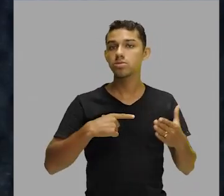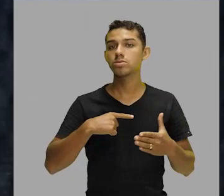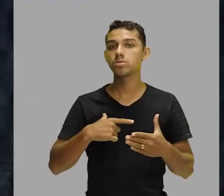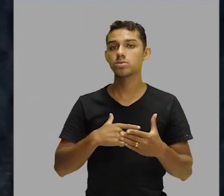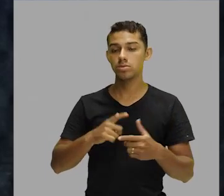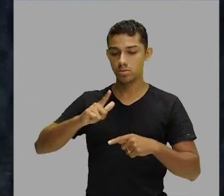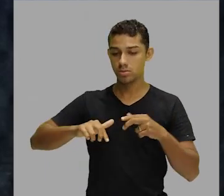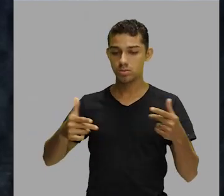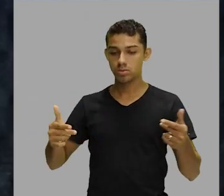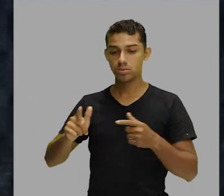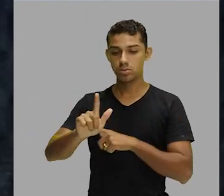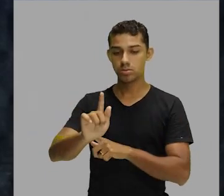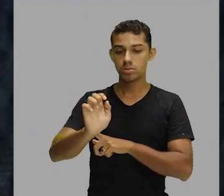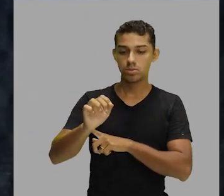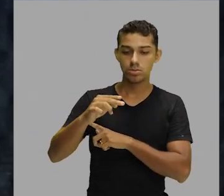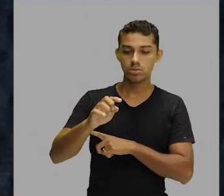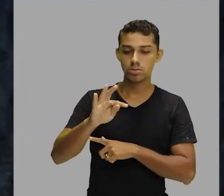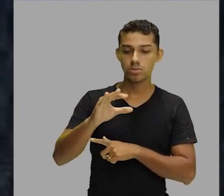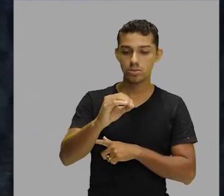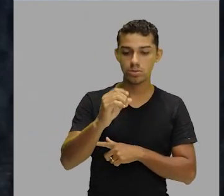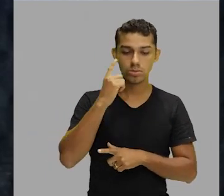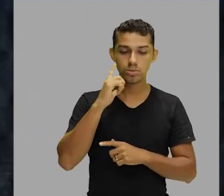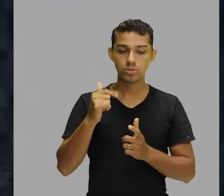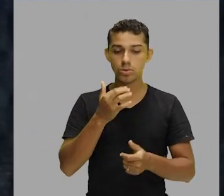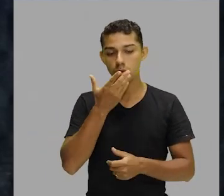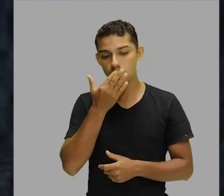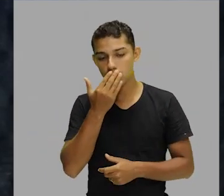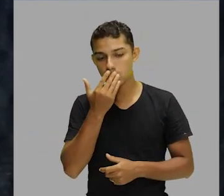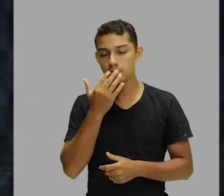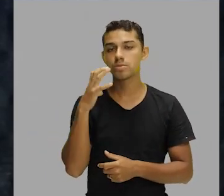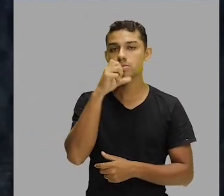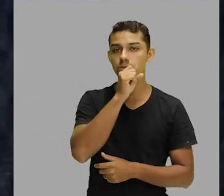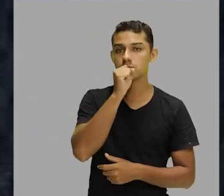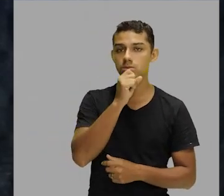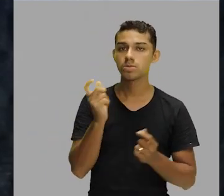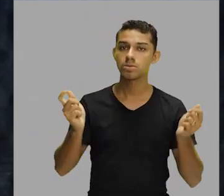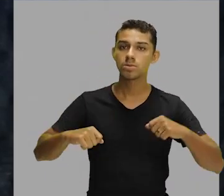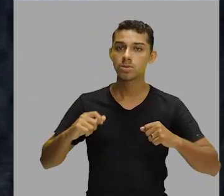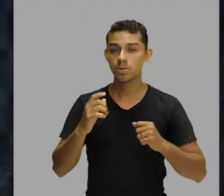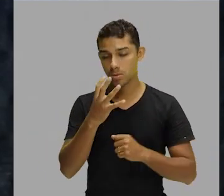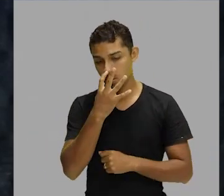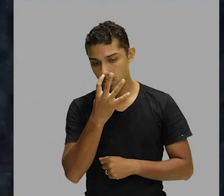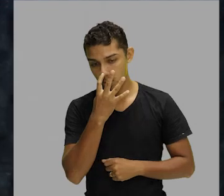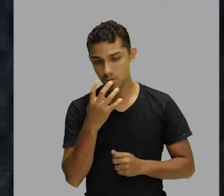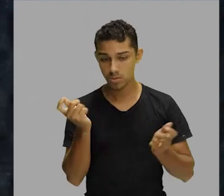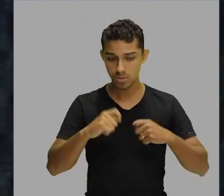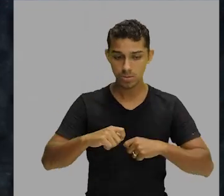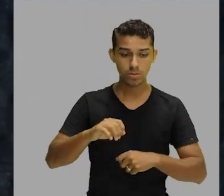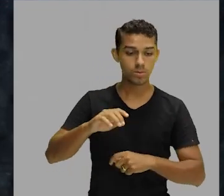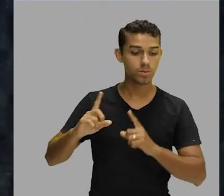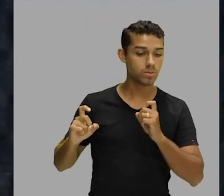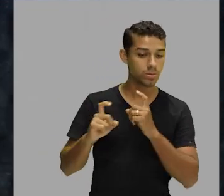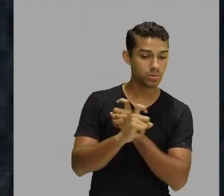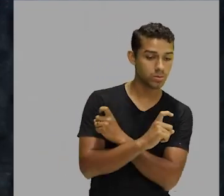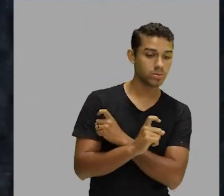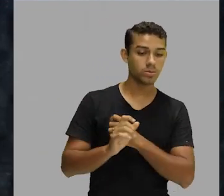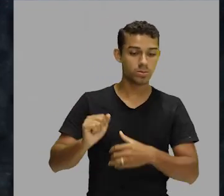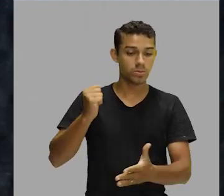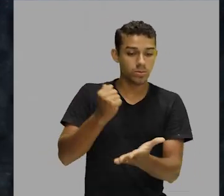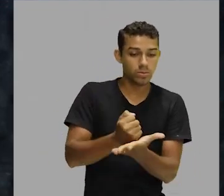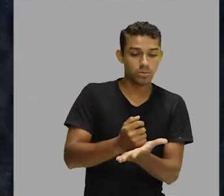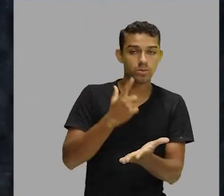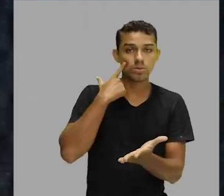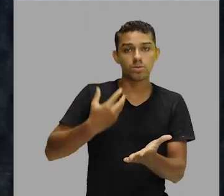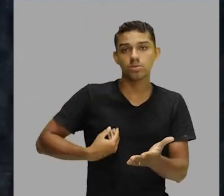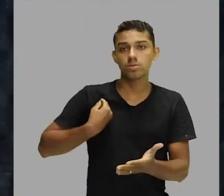genético, que está representado por essa cor meio que alaranjada, certo? Então, observe que esse bacteriófago, ele se fixou